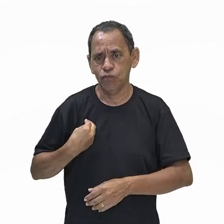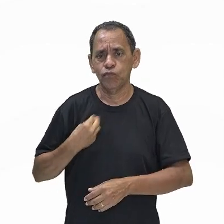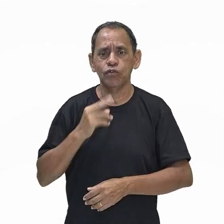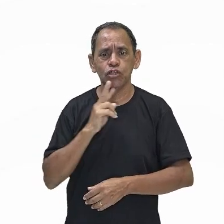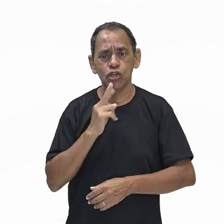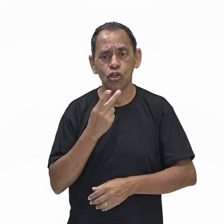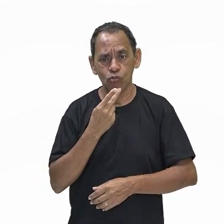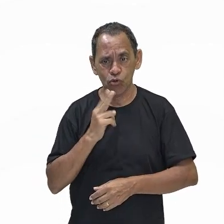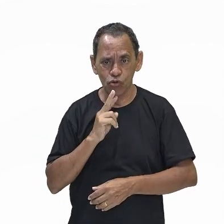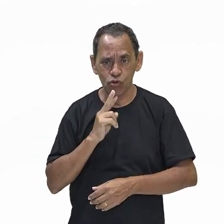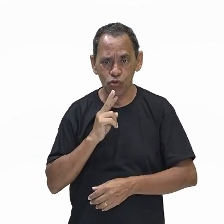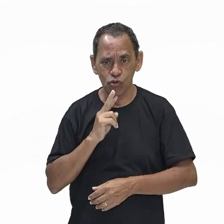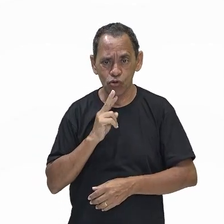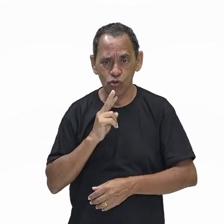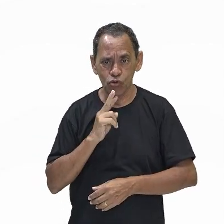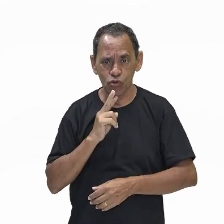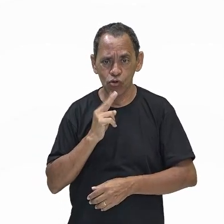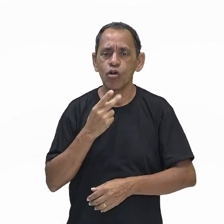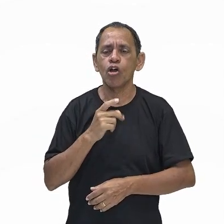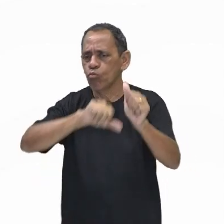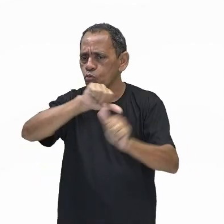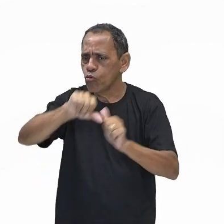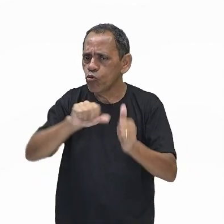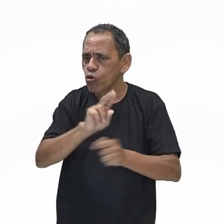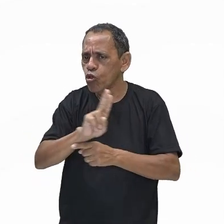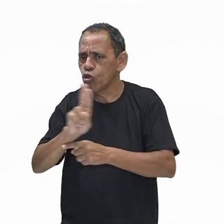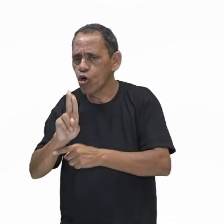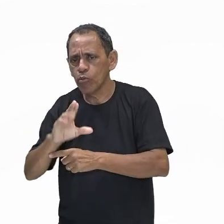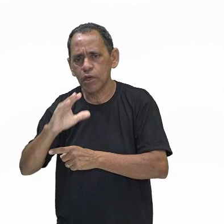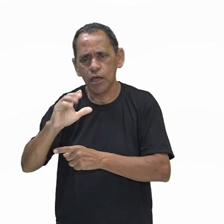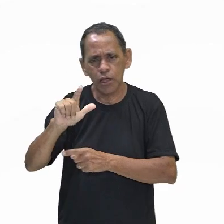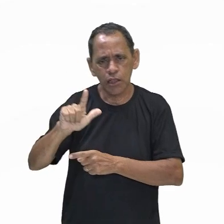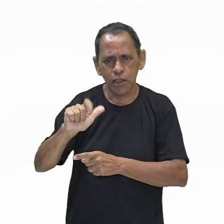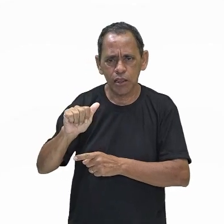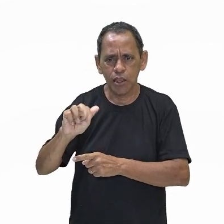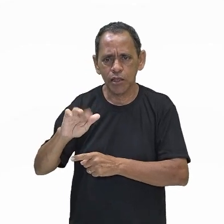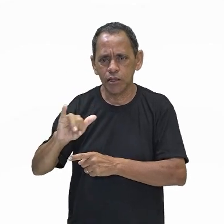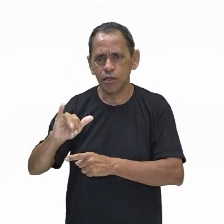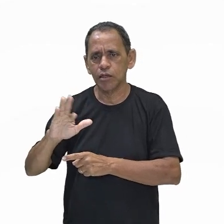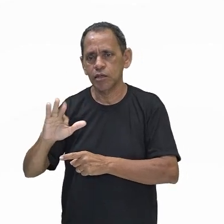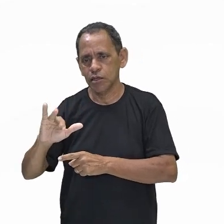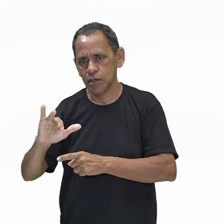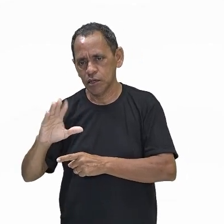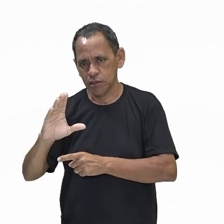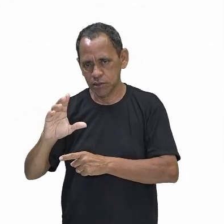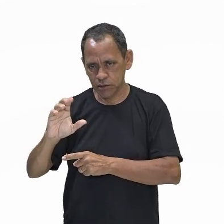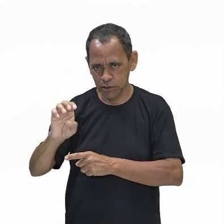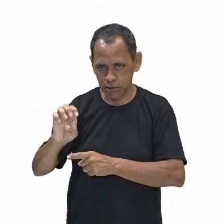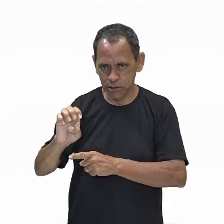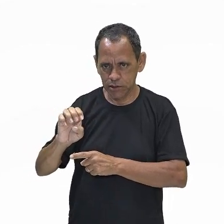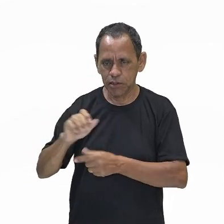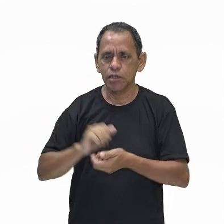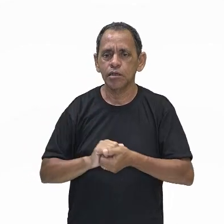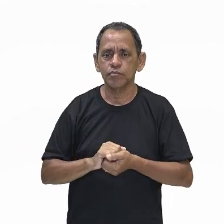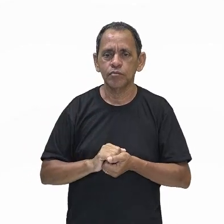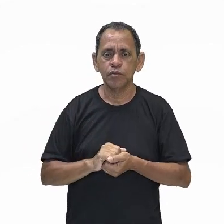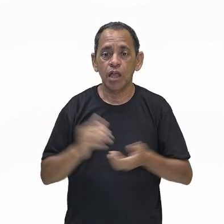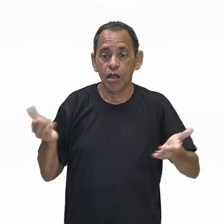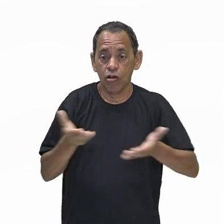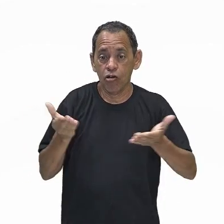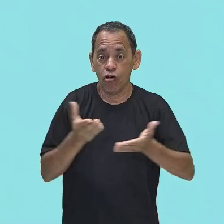a chamar-se Clarice, como a gente conhece hoje, certo? E aí agora eu quero apresentar para vocês, já que a gente falou um